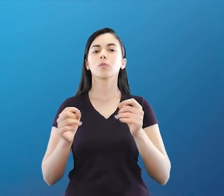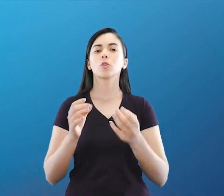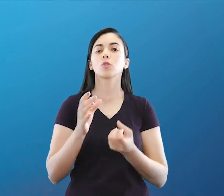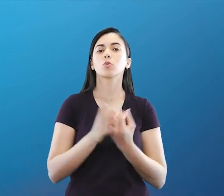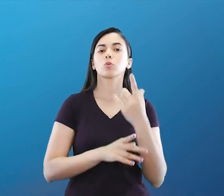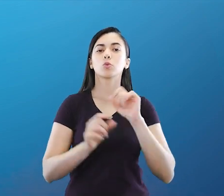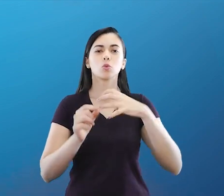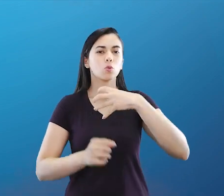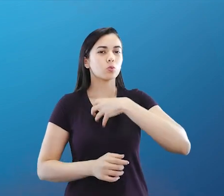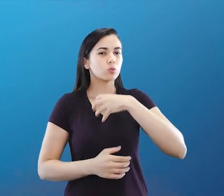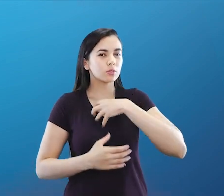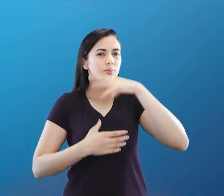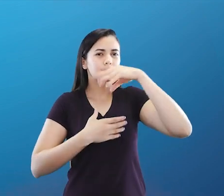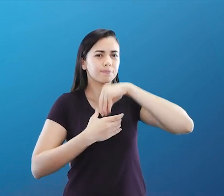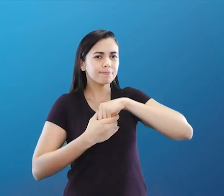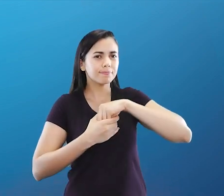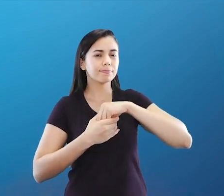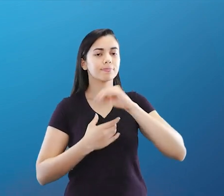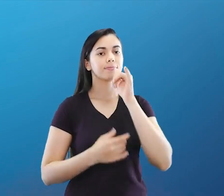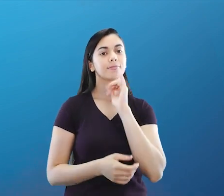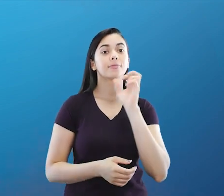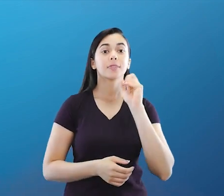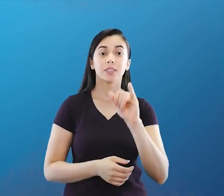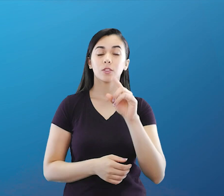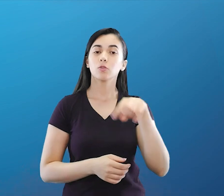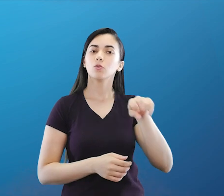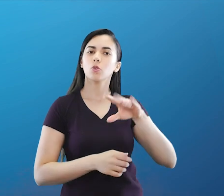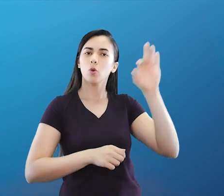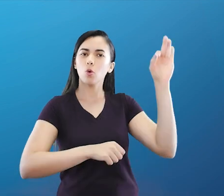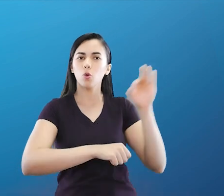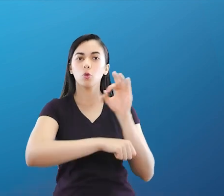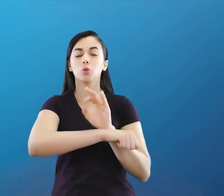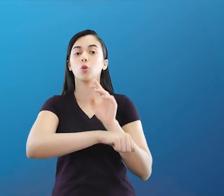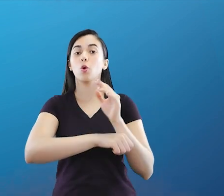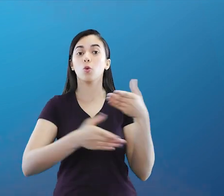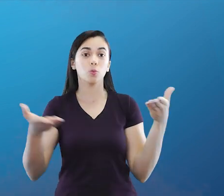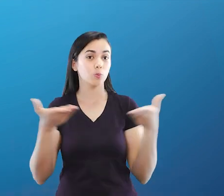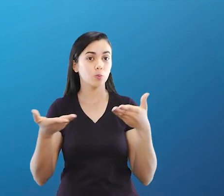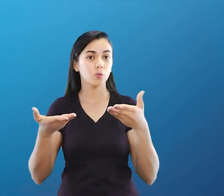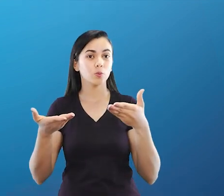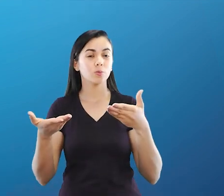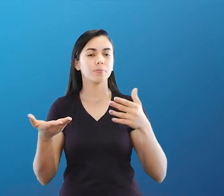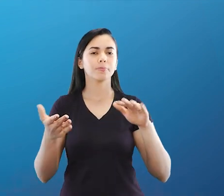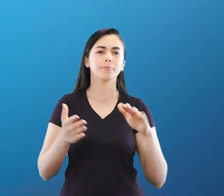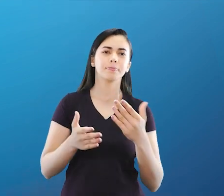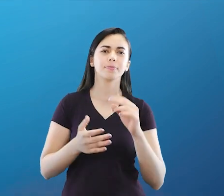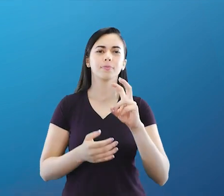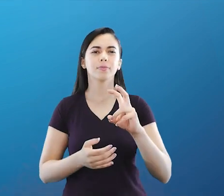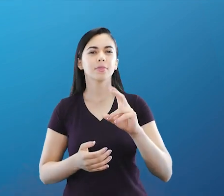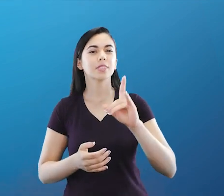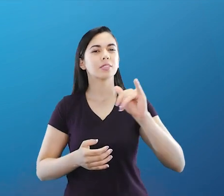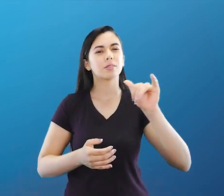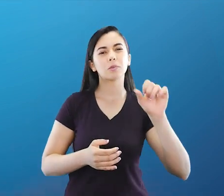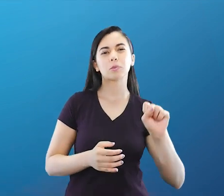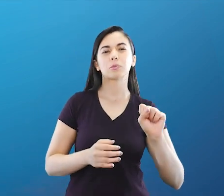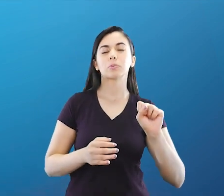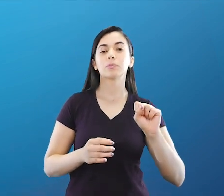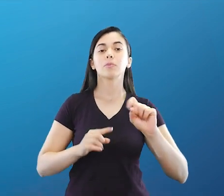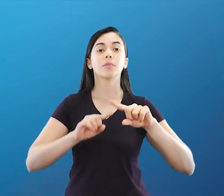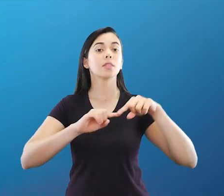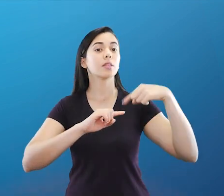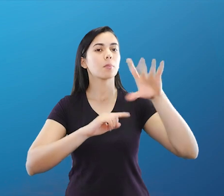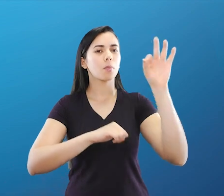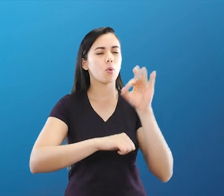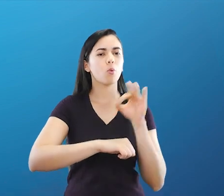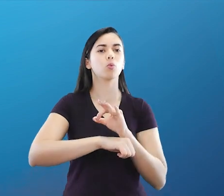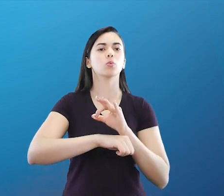aparecer os sintomas em você. Então, se você foi picado pelo mosquito hoje, vai levar no mínimo 5 dias após